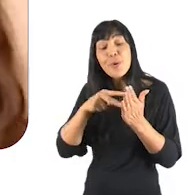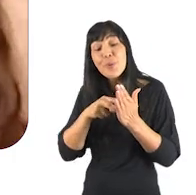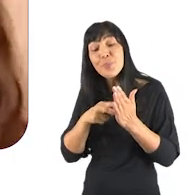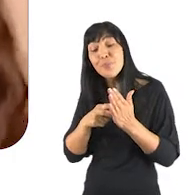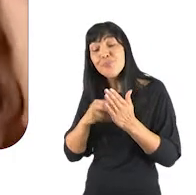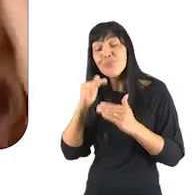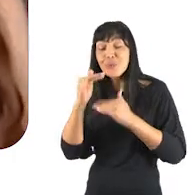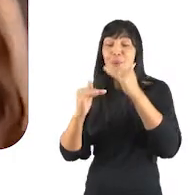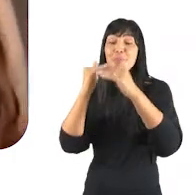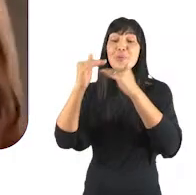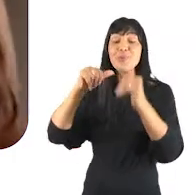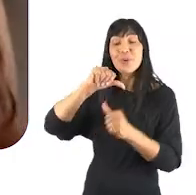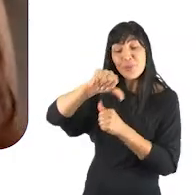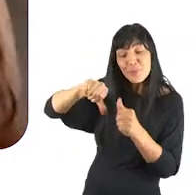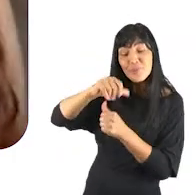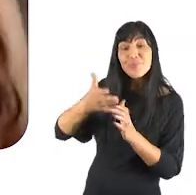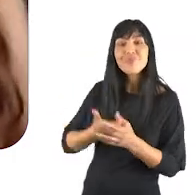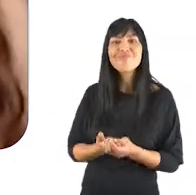ela evolui.